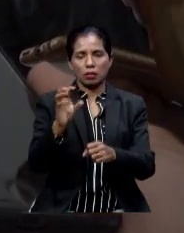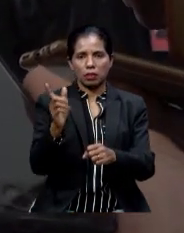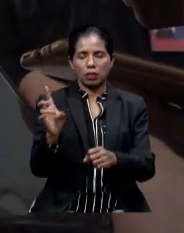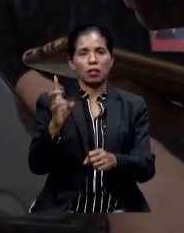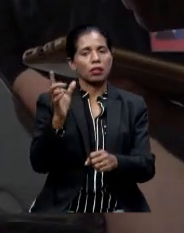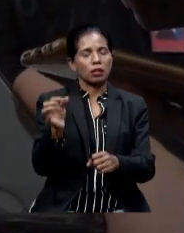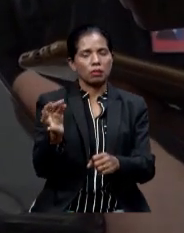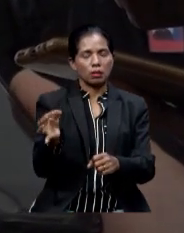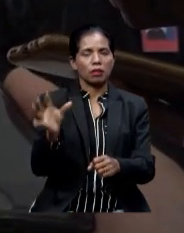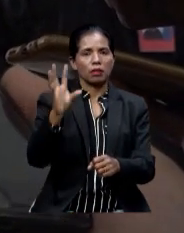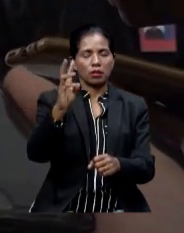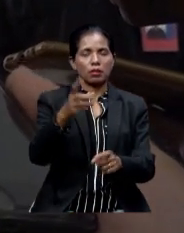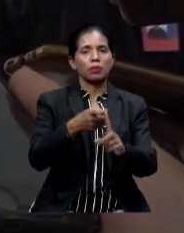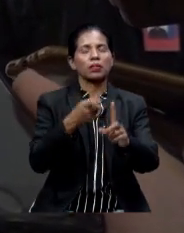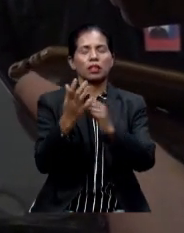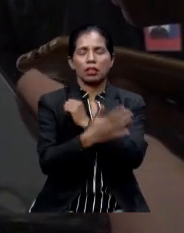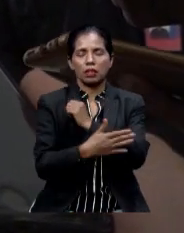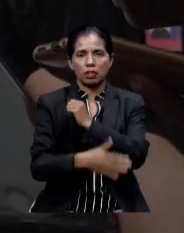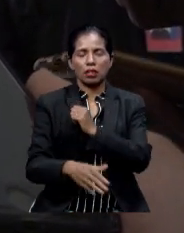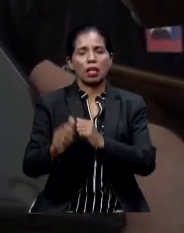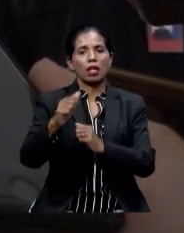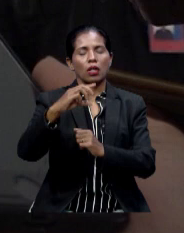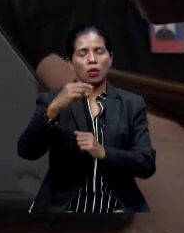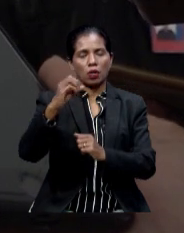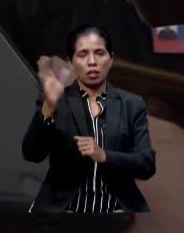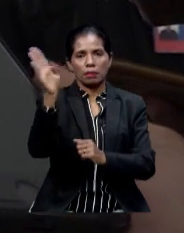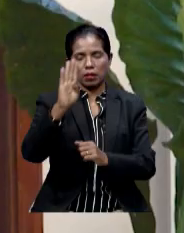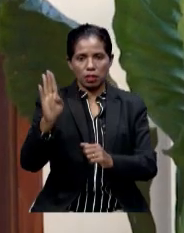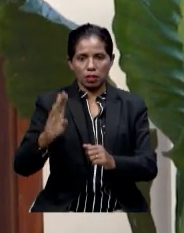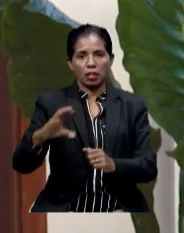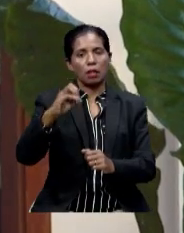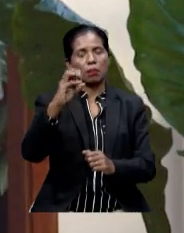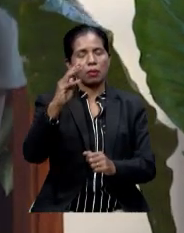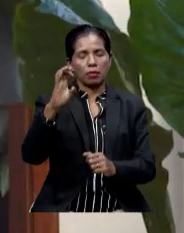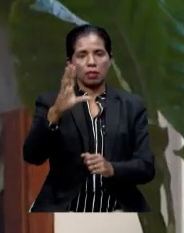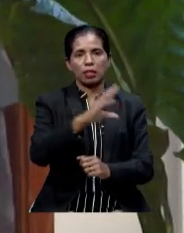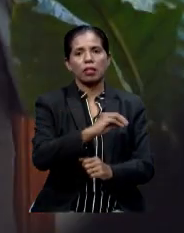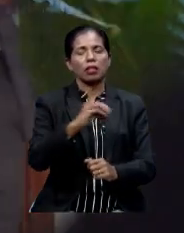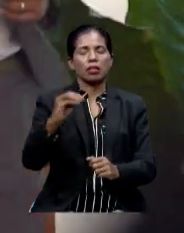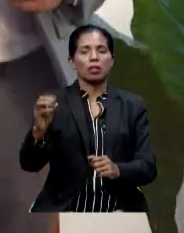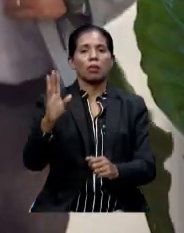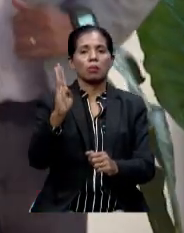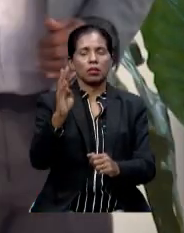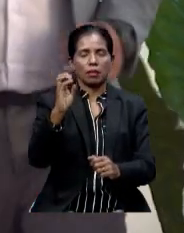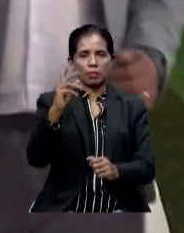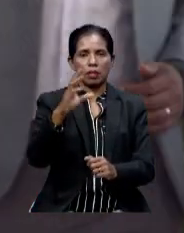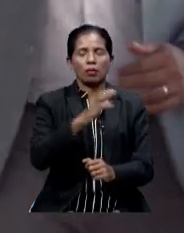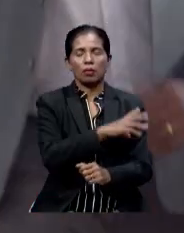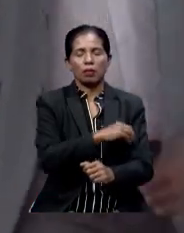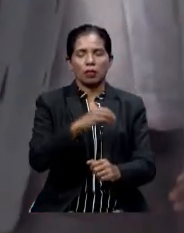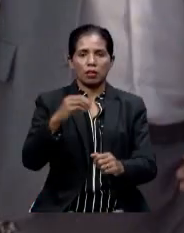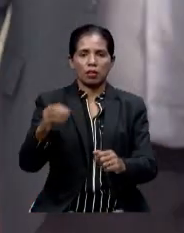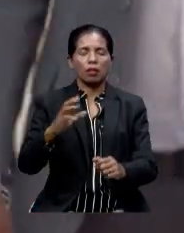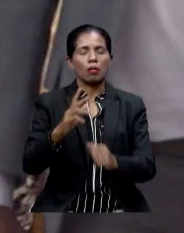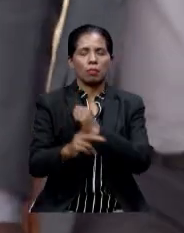Resinen, Rusinação Fundador Hanesan Angola, Brasil, Cabo Verde, Guiné-Bissau, Moçambique, Portugal, no São Tomé